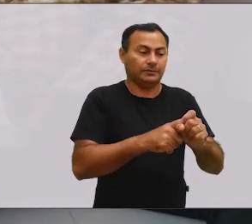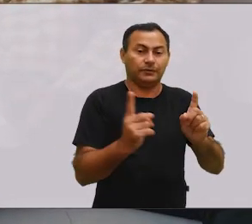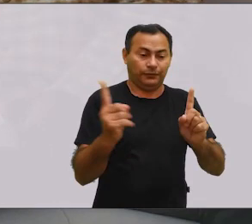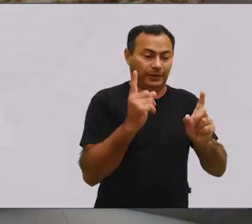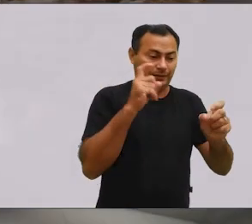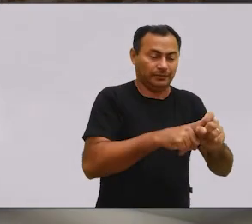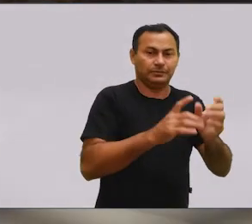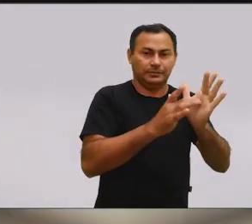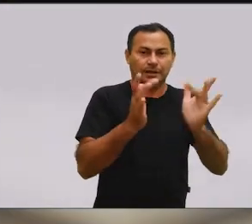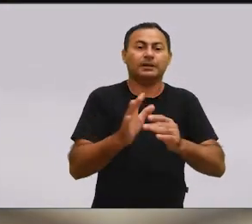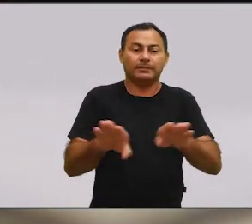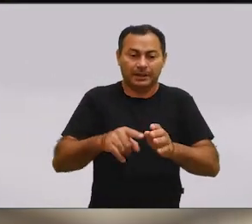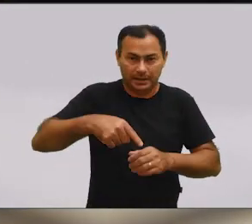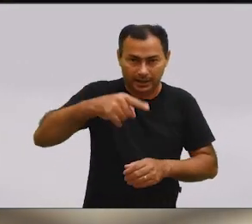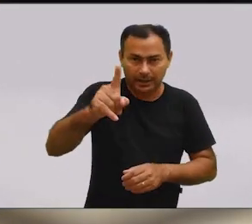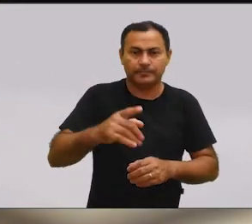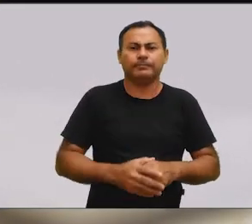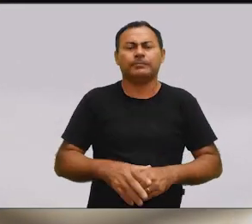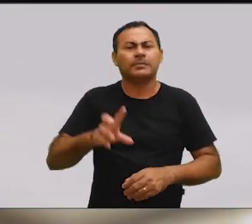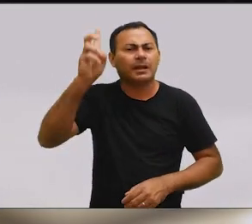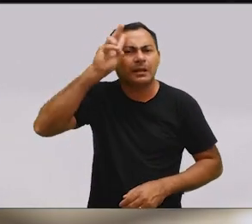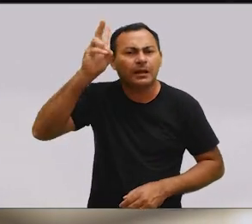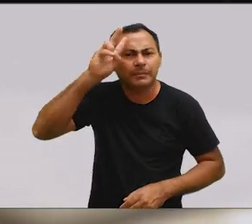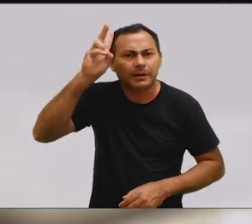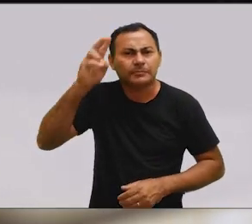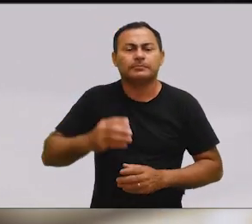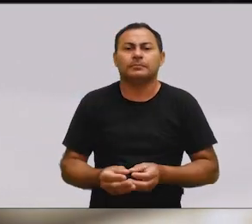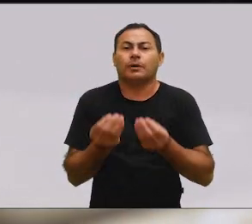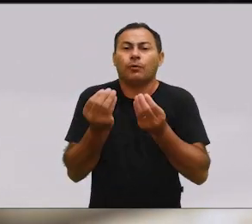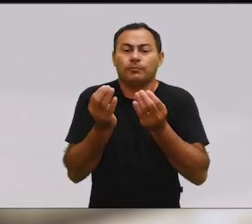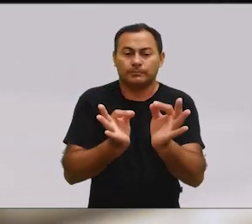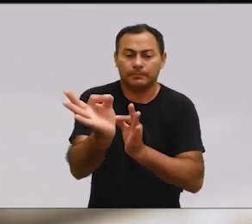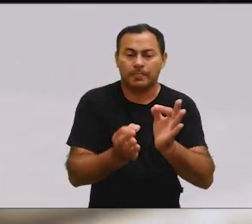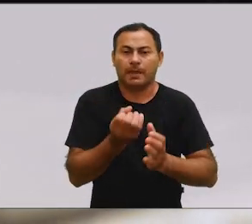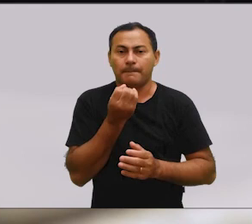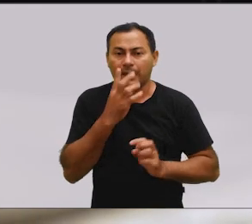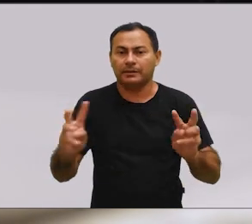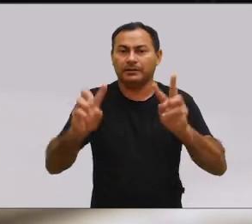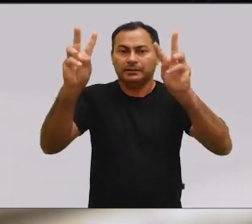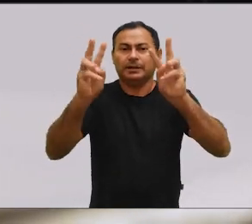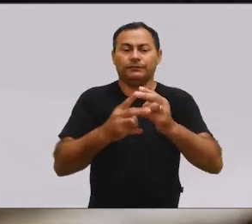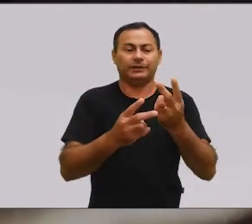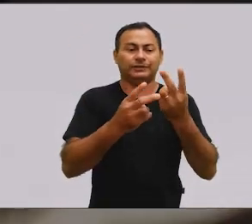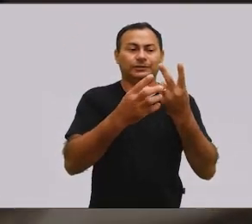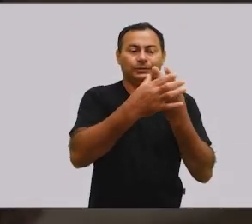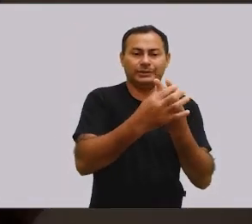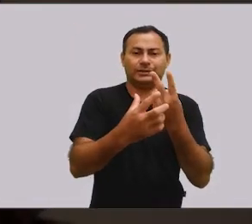ir. Você também deve estar lembrado como organizamos as bem-aventuranças em